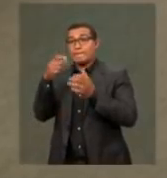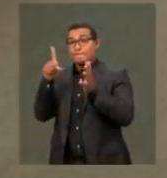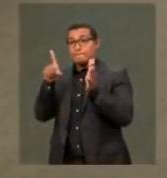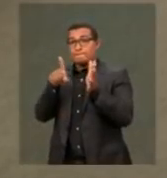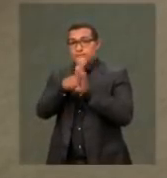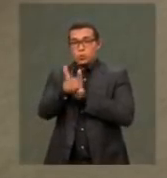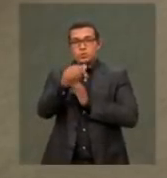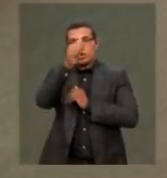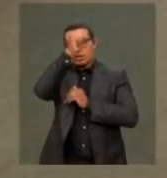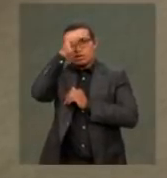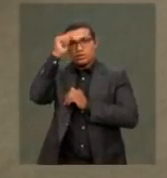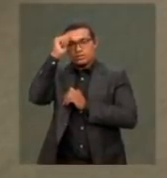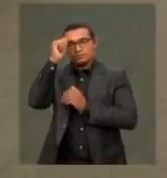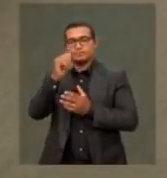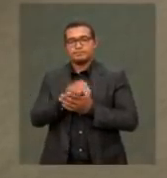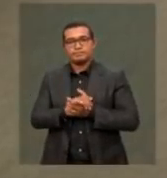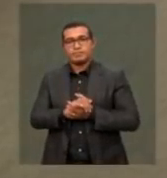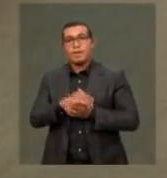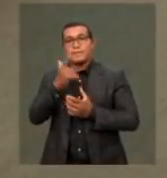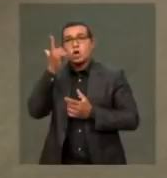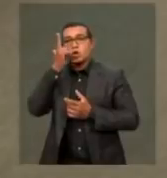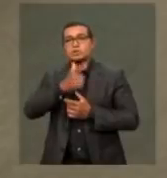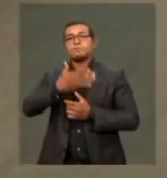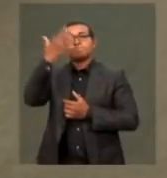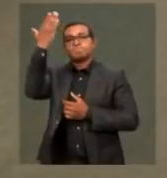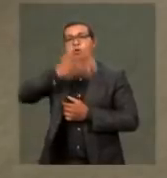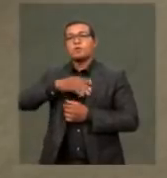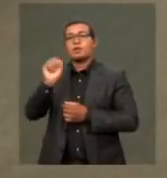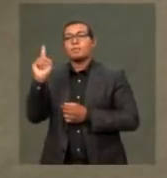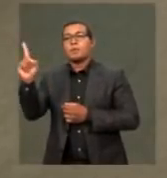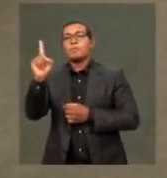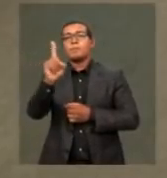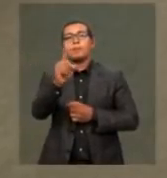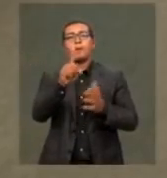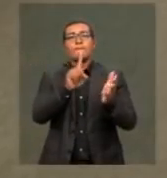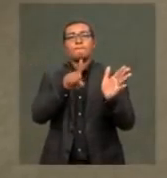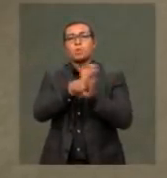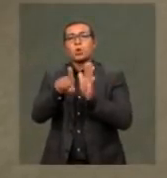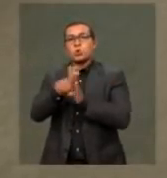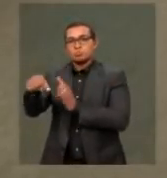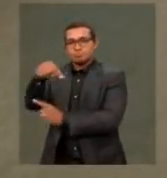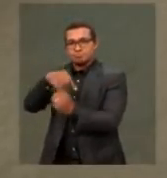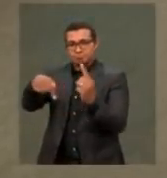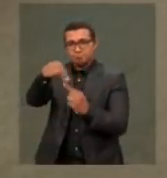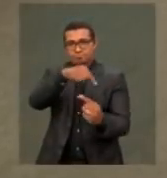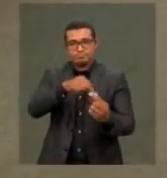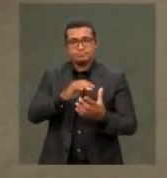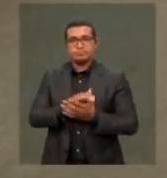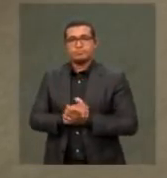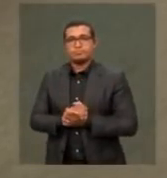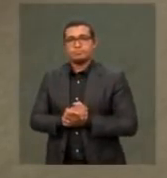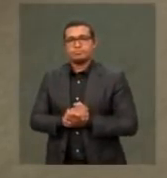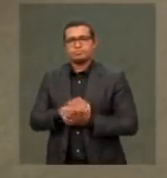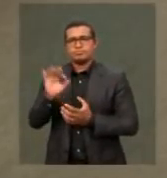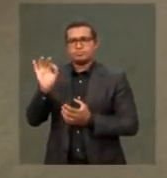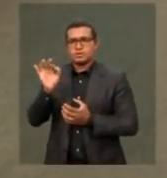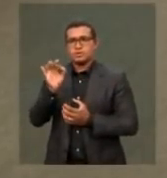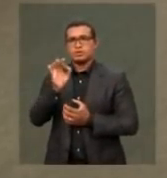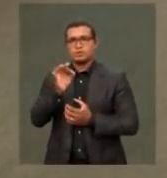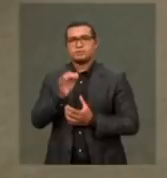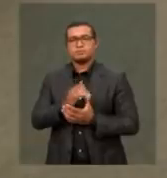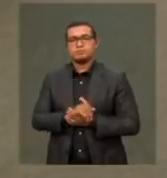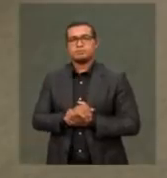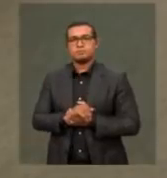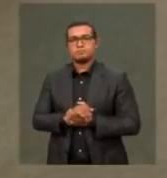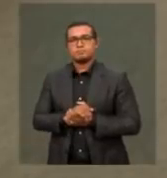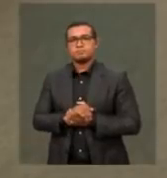moreno andré moreira para garantir todos respondeu uma pergunta por favor é isso que assim